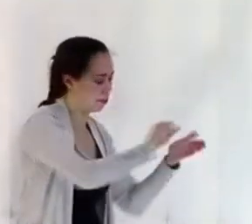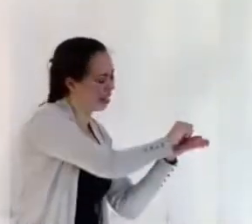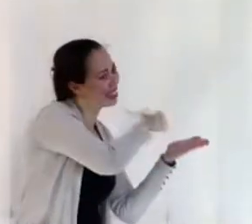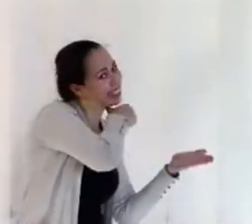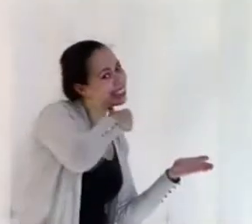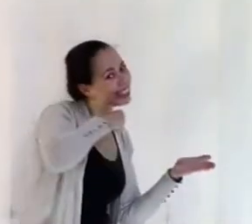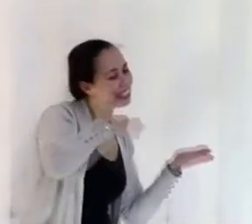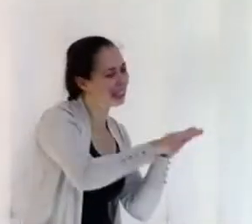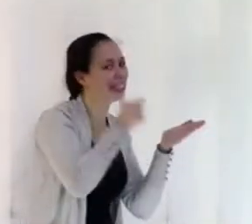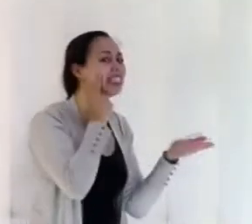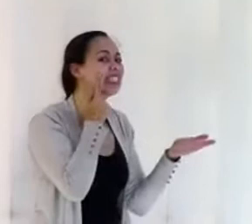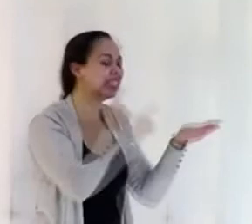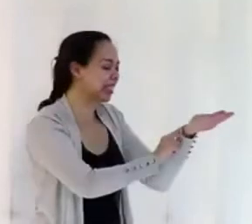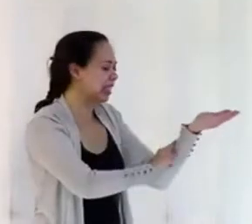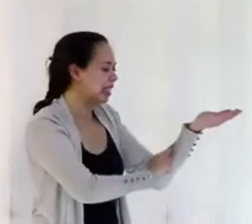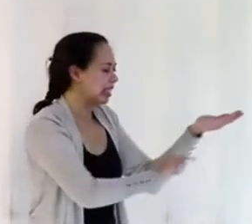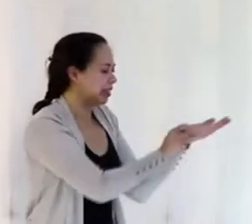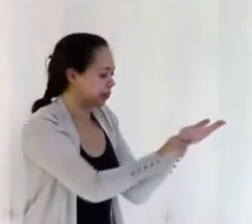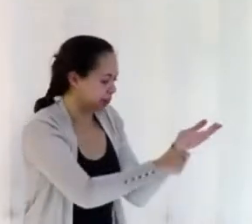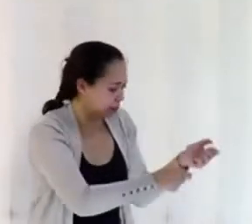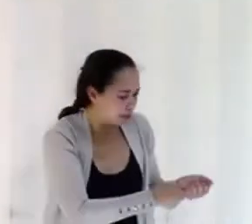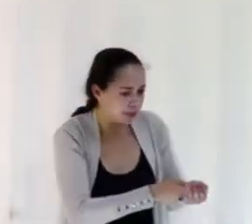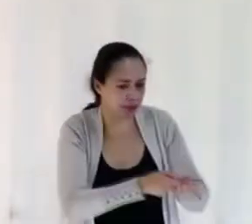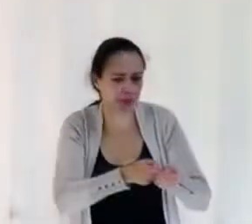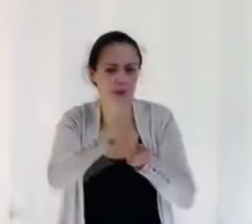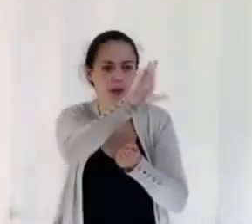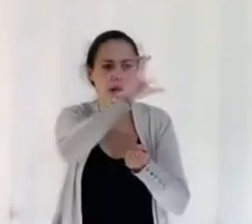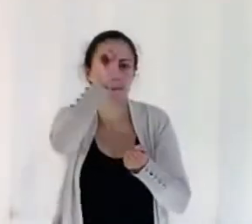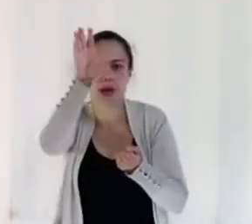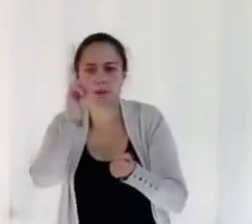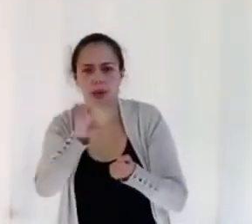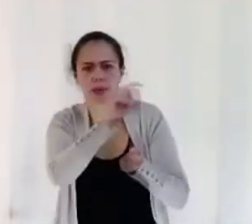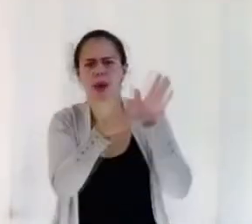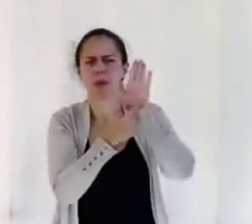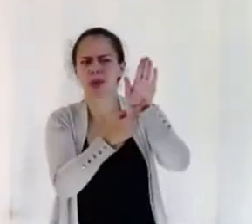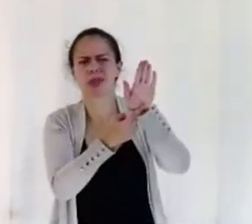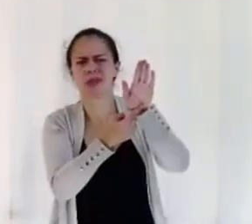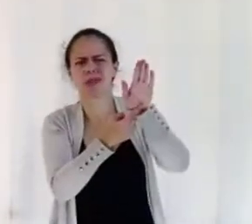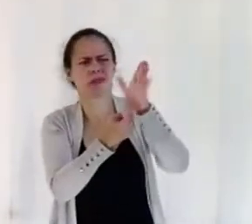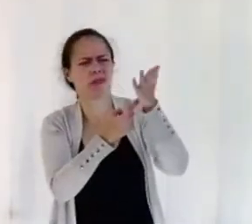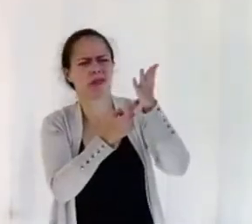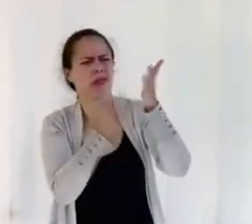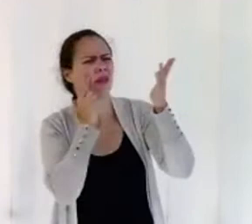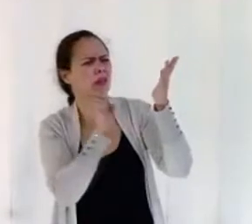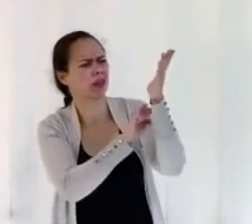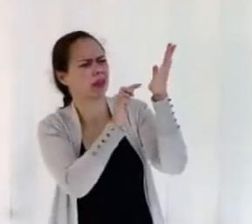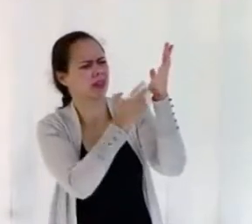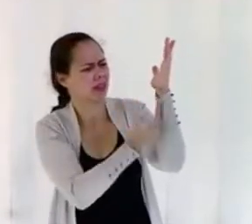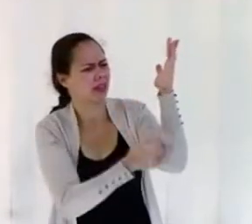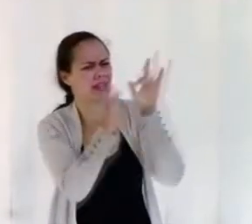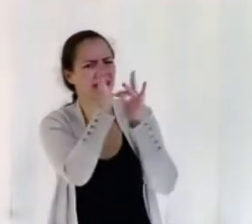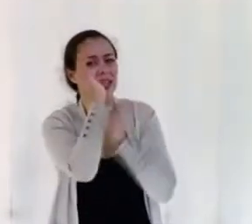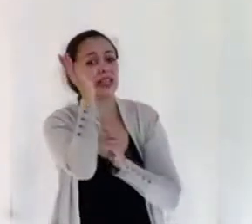esse simbolismo sim representava o sangue de Cristo, mas agora ele nos chama para a ideia do